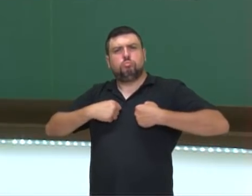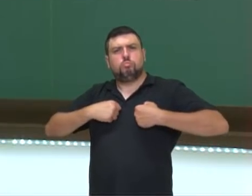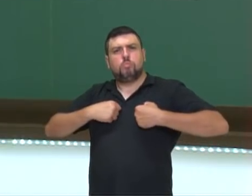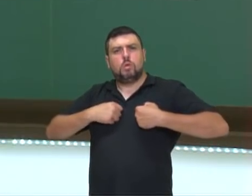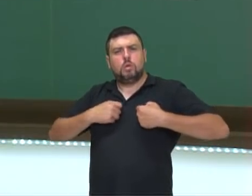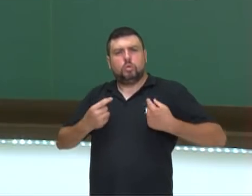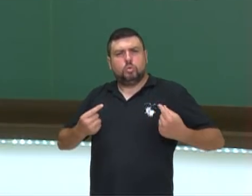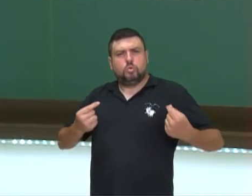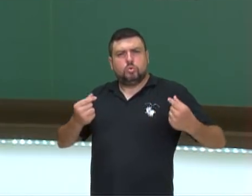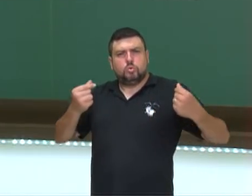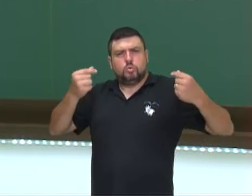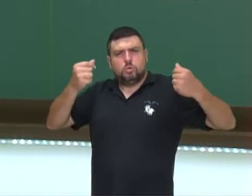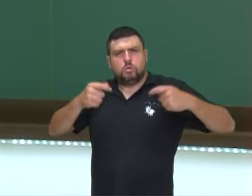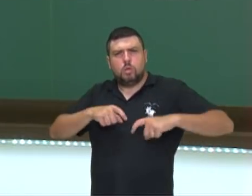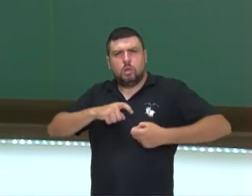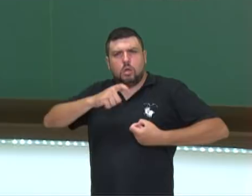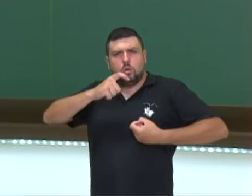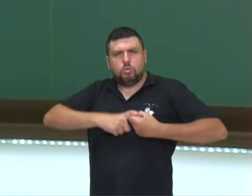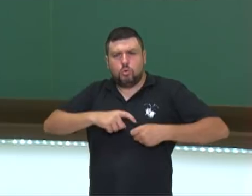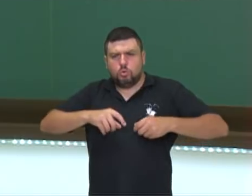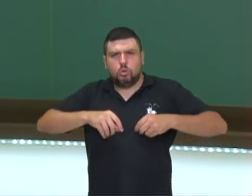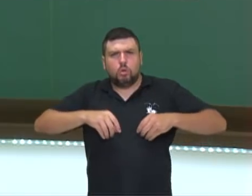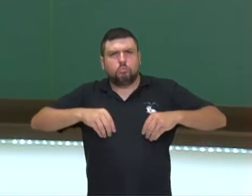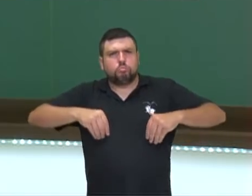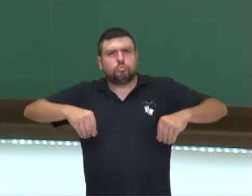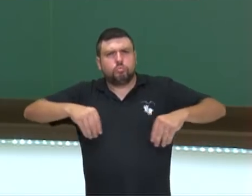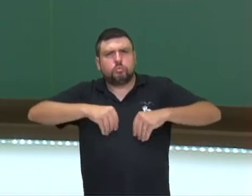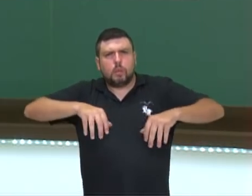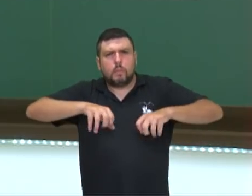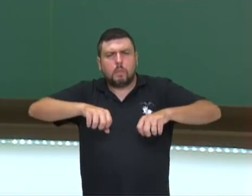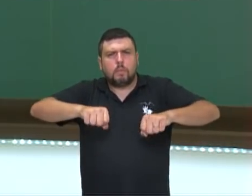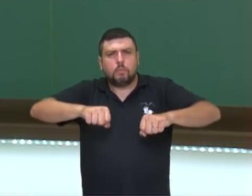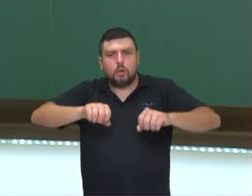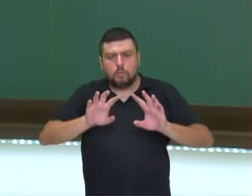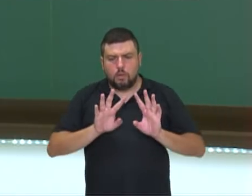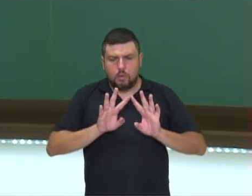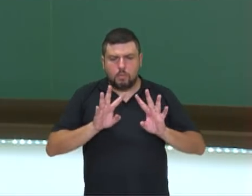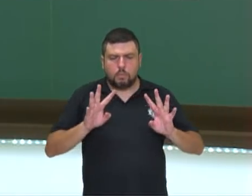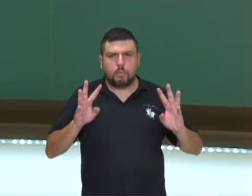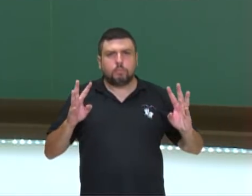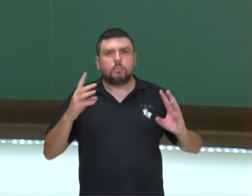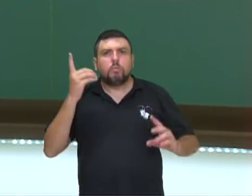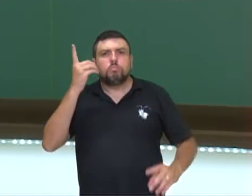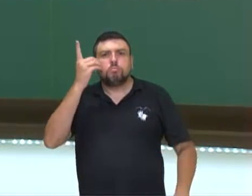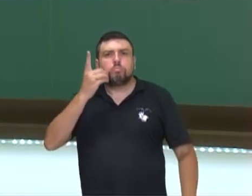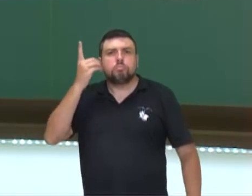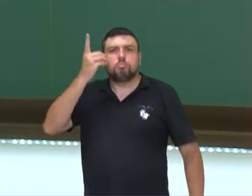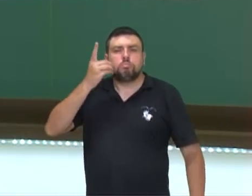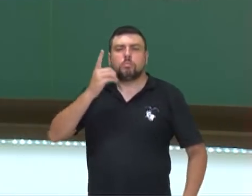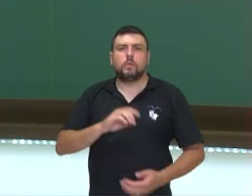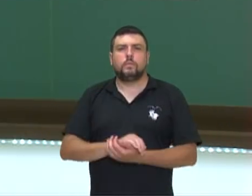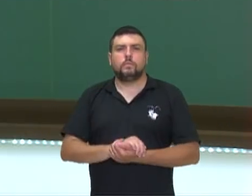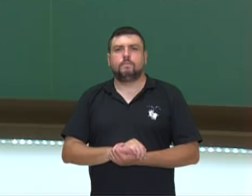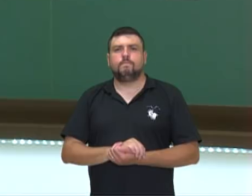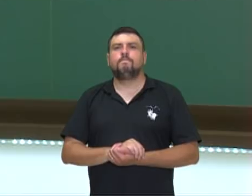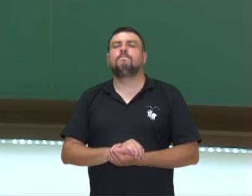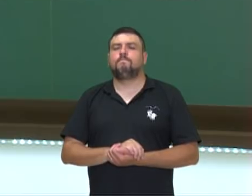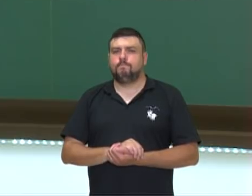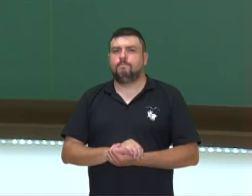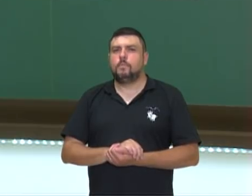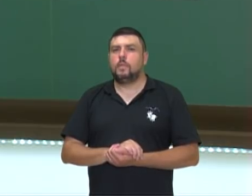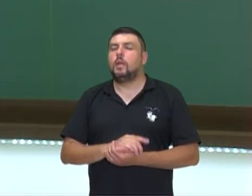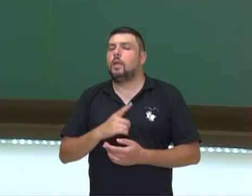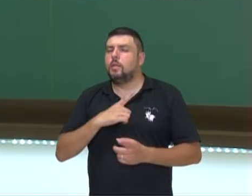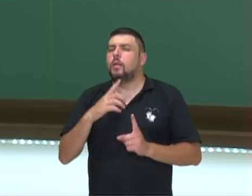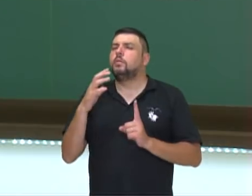muitas posses no Ceará, cercado então aí por deputados. A influência política, então, que ele